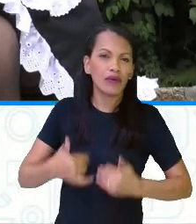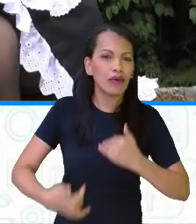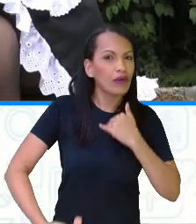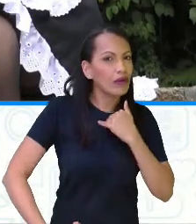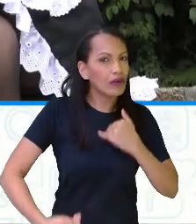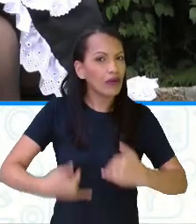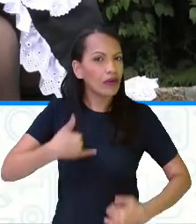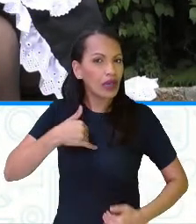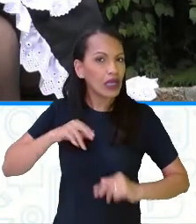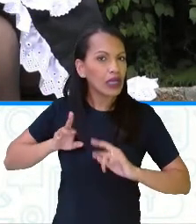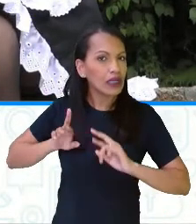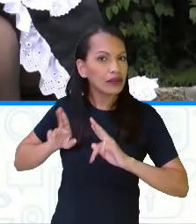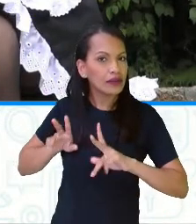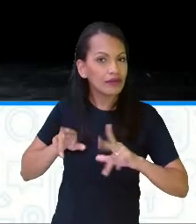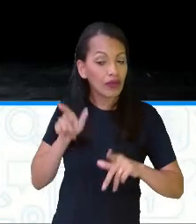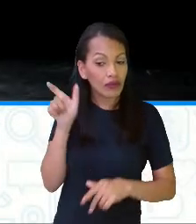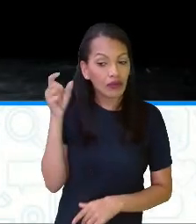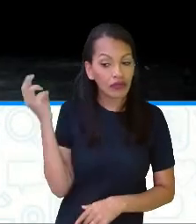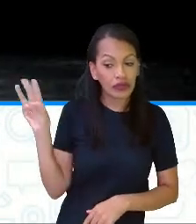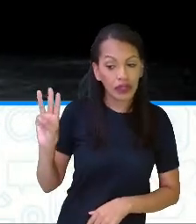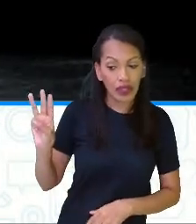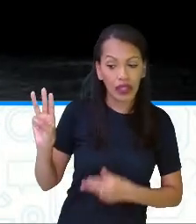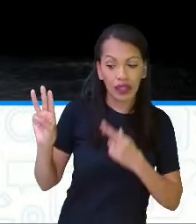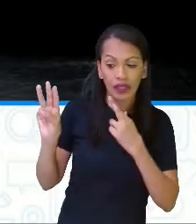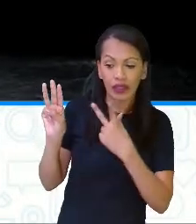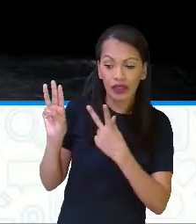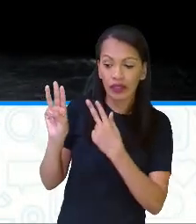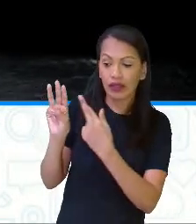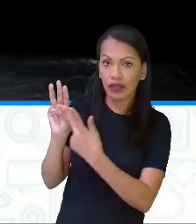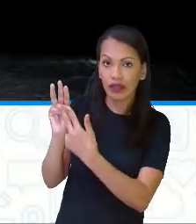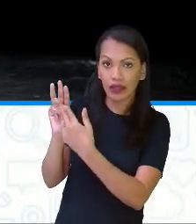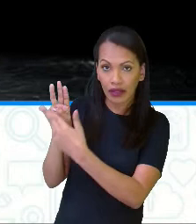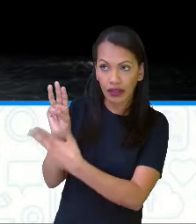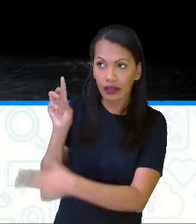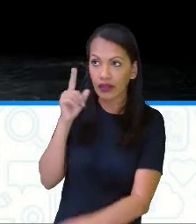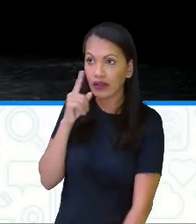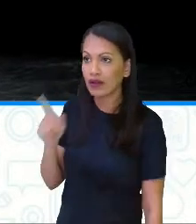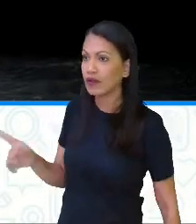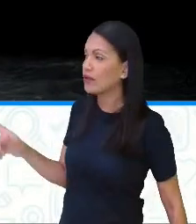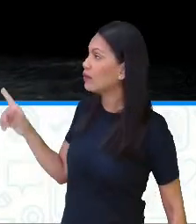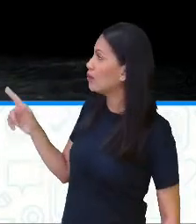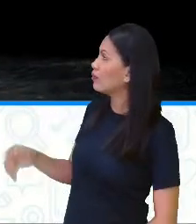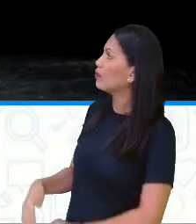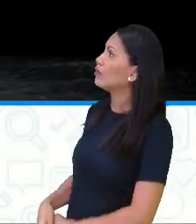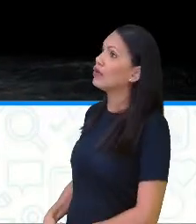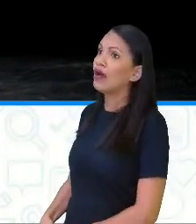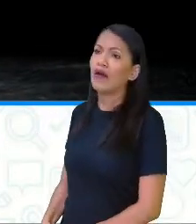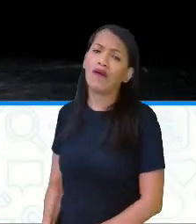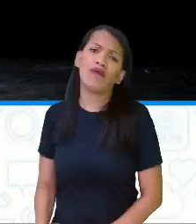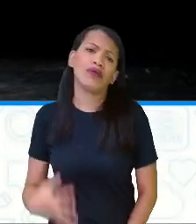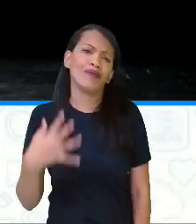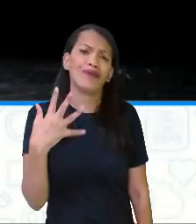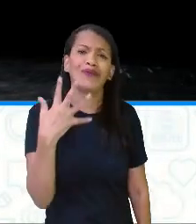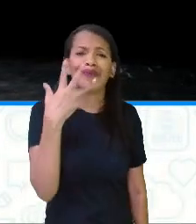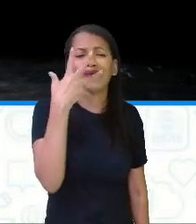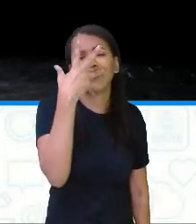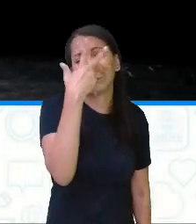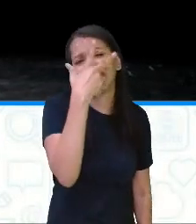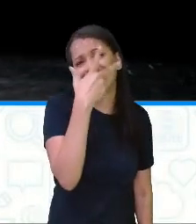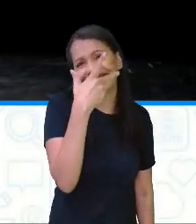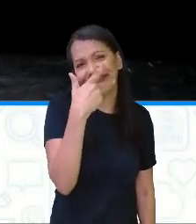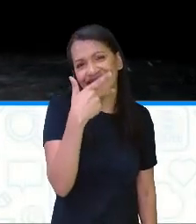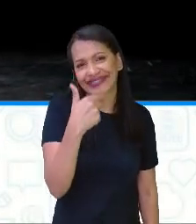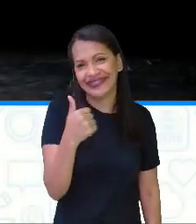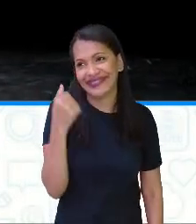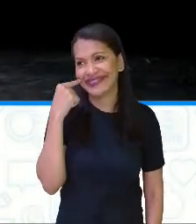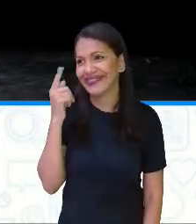sutis de um para os outros, tá bom? E olha só que linda essa moça aqui no teatro. Aqui eu